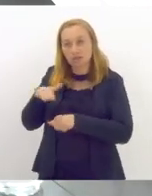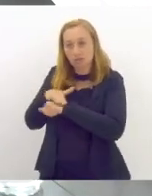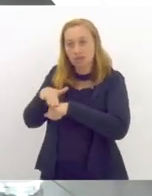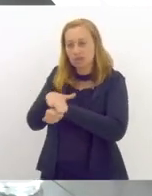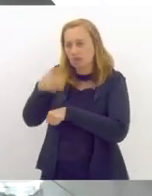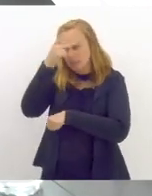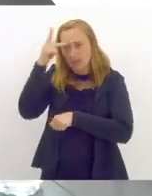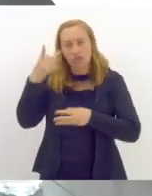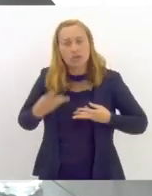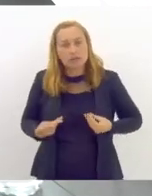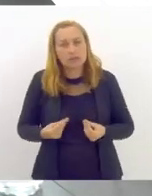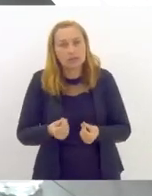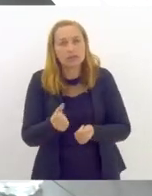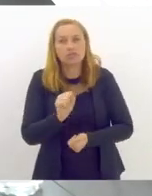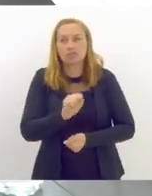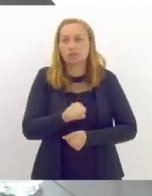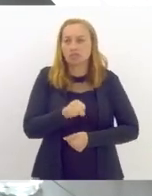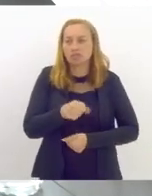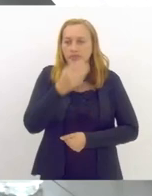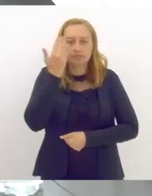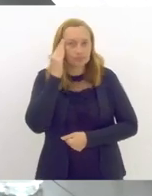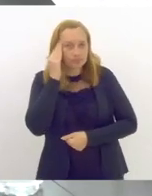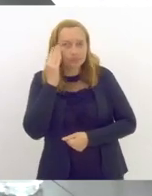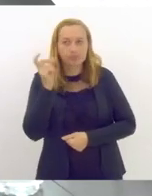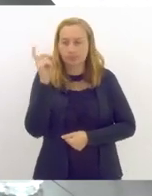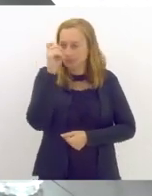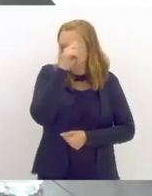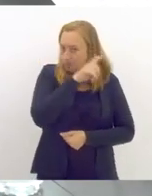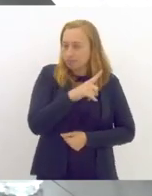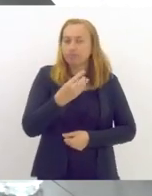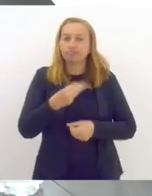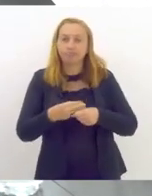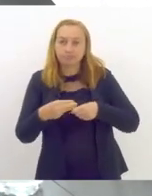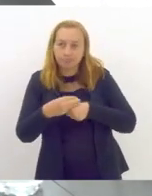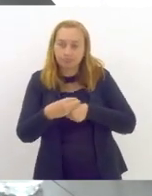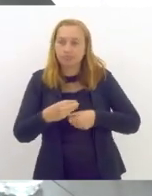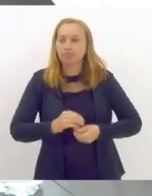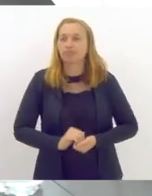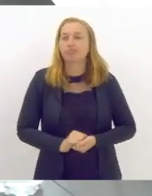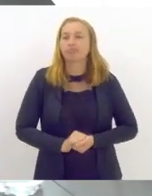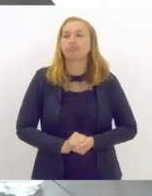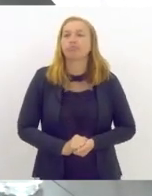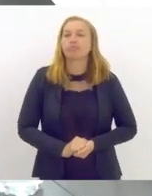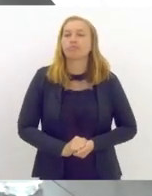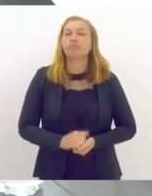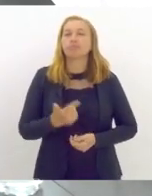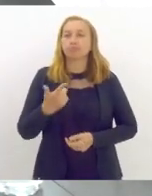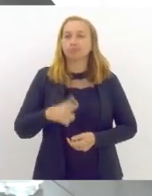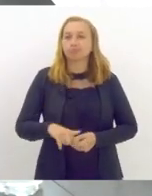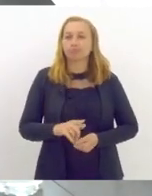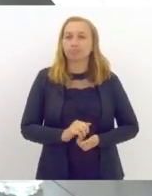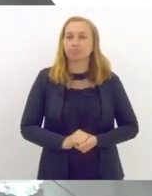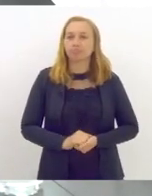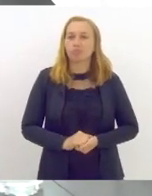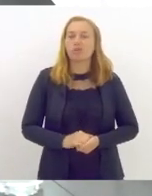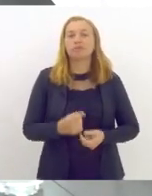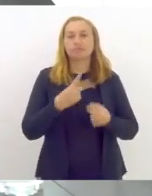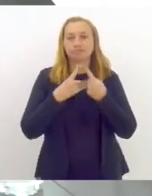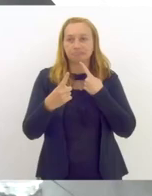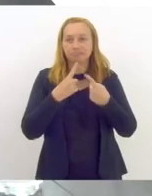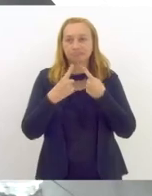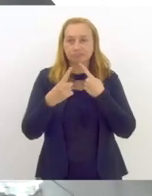sensível é uma pessoa que ele entende a dificuldade dos Municípios eu queria mais uma vez que essa